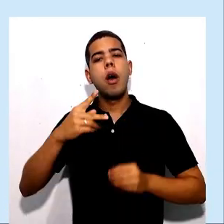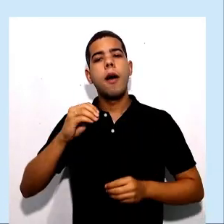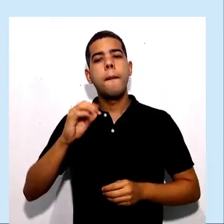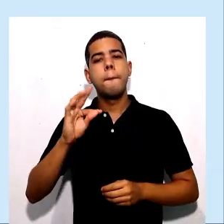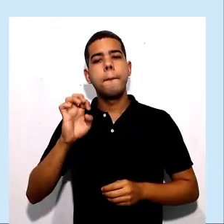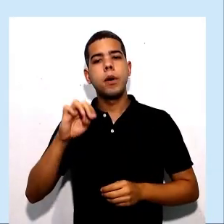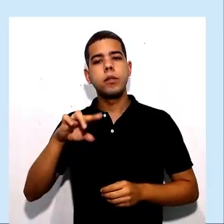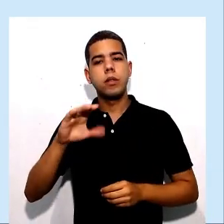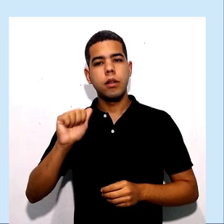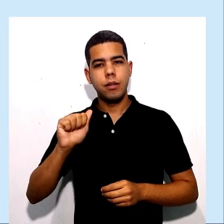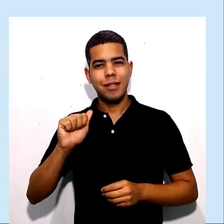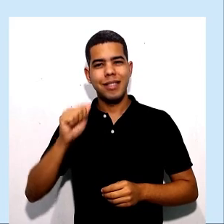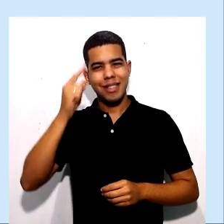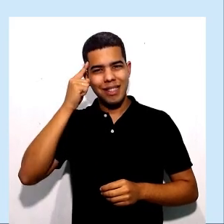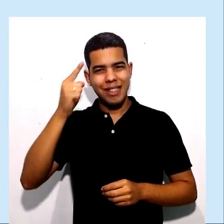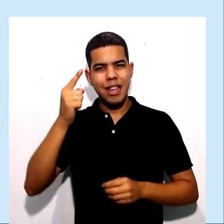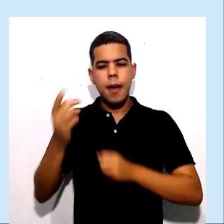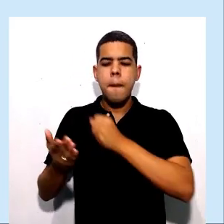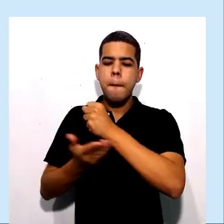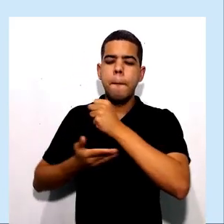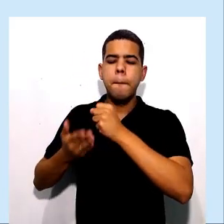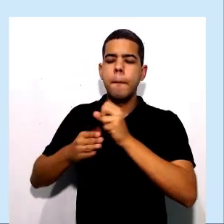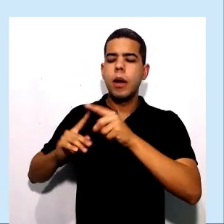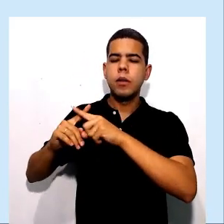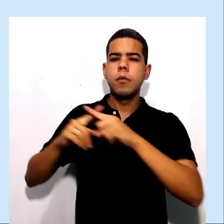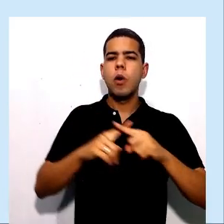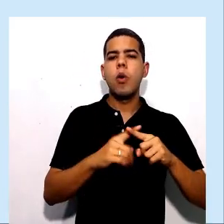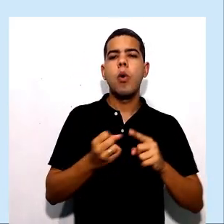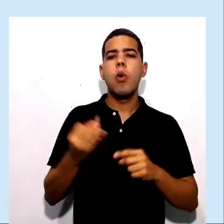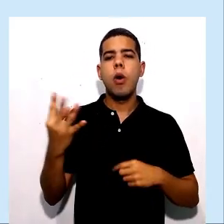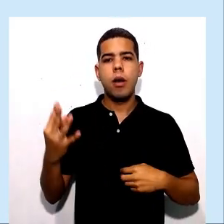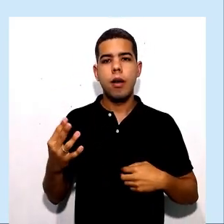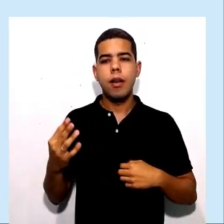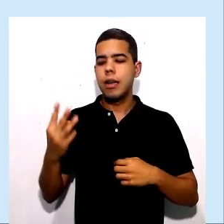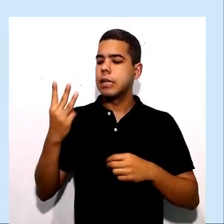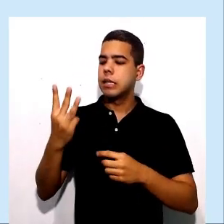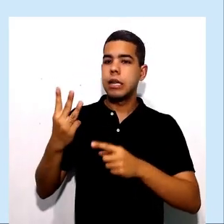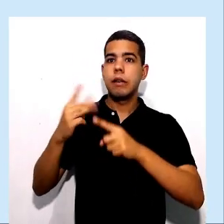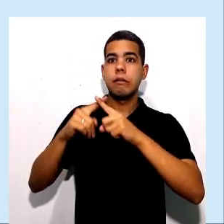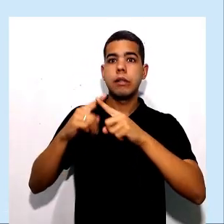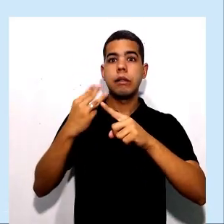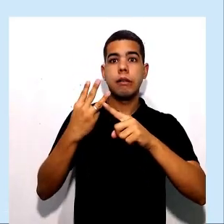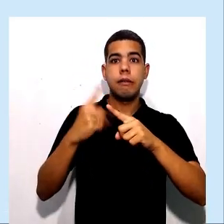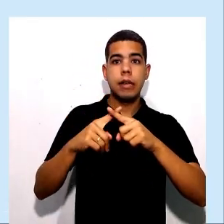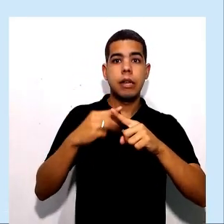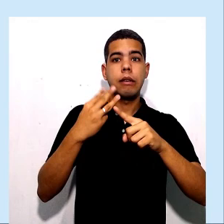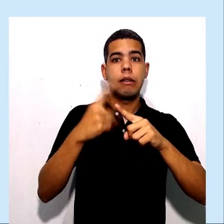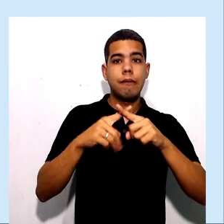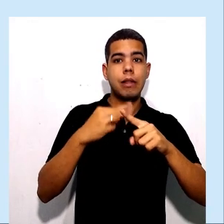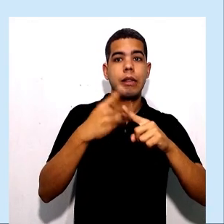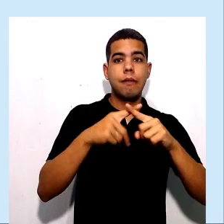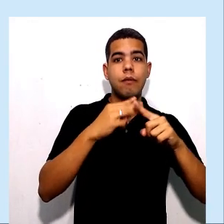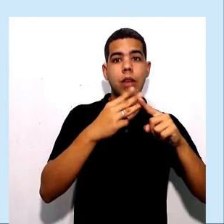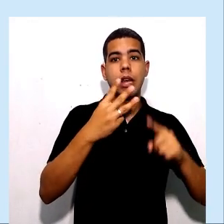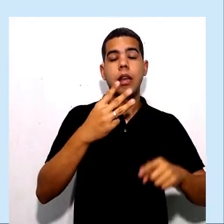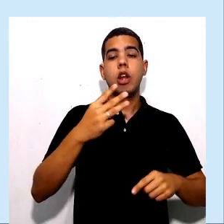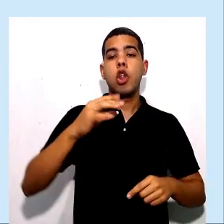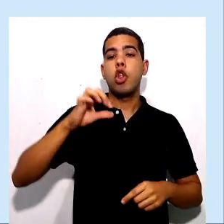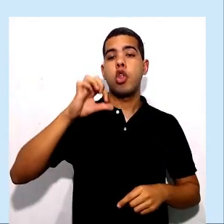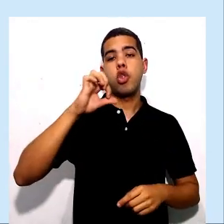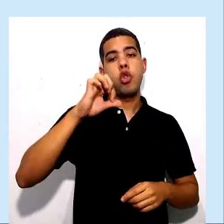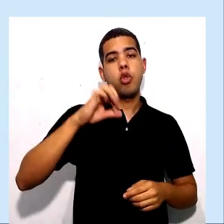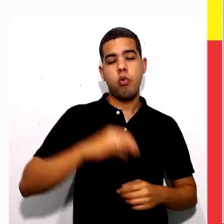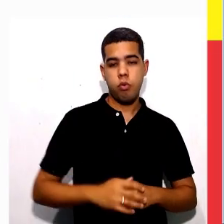vai indicar quantas vezes a base será multiplicada. 3 vezes 3 vezes 3 vezes 3 vezes 3 vezes 3, 9 vezes. E realizando